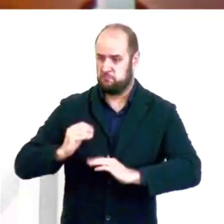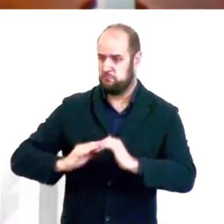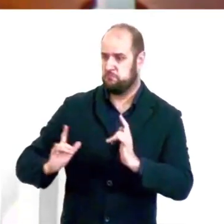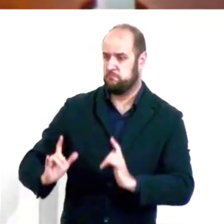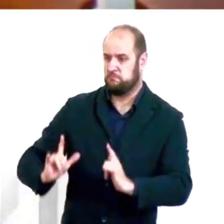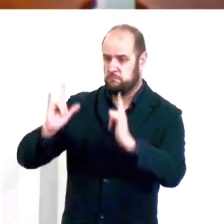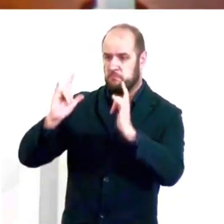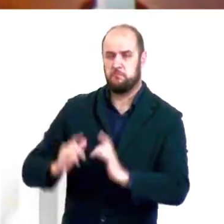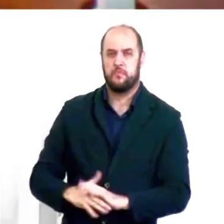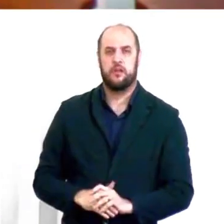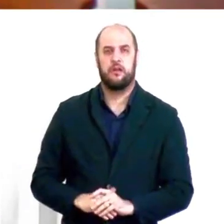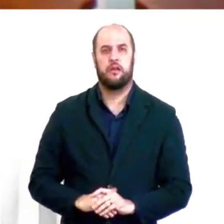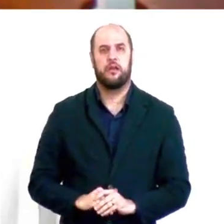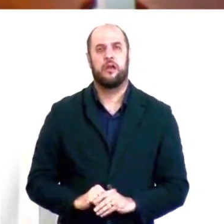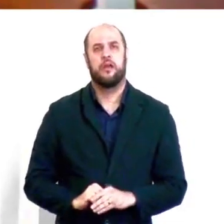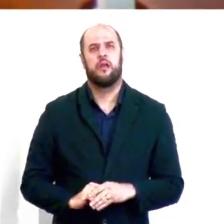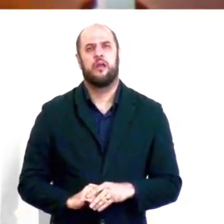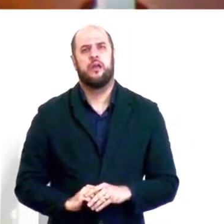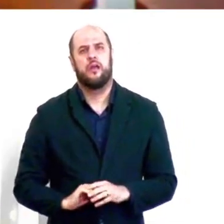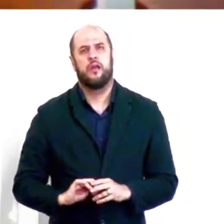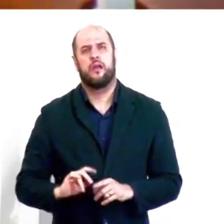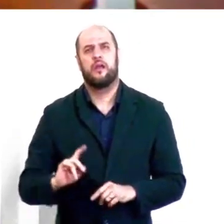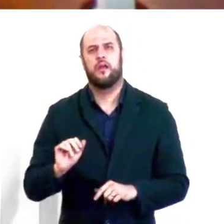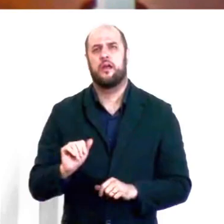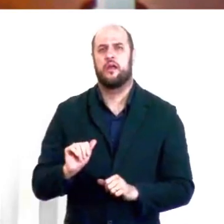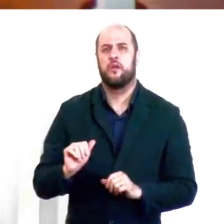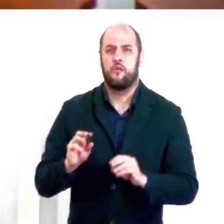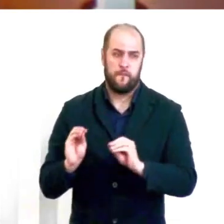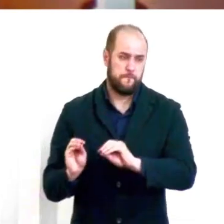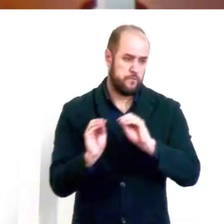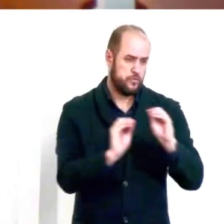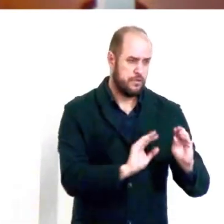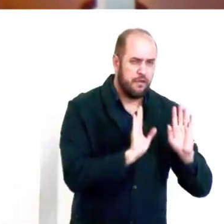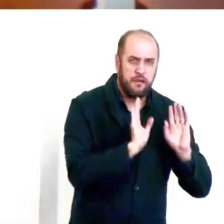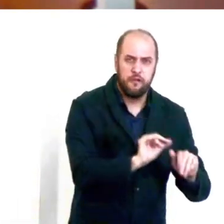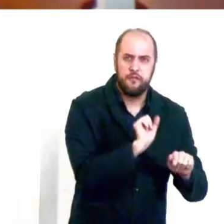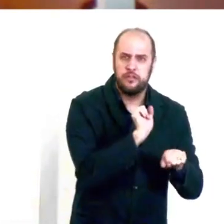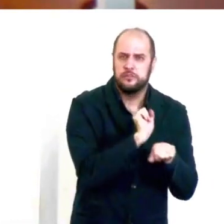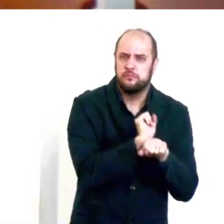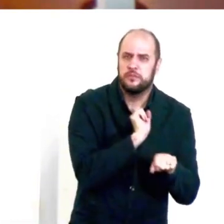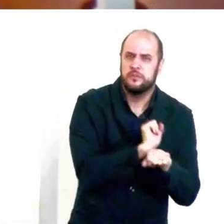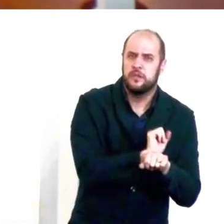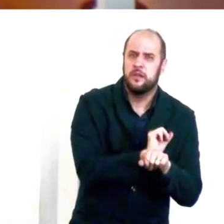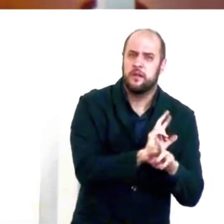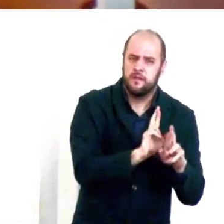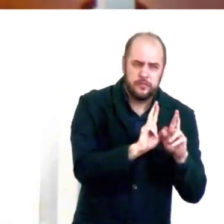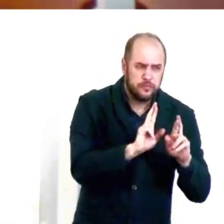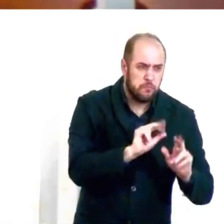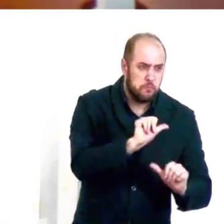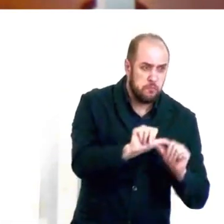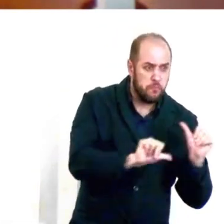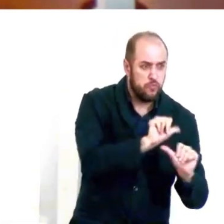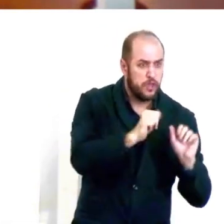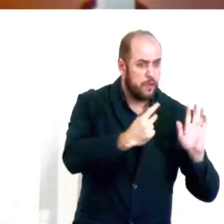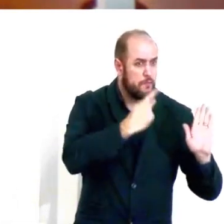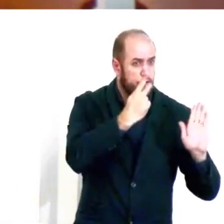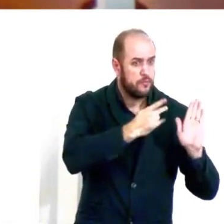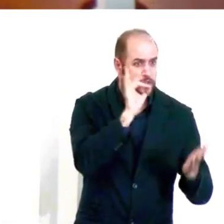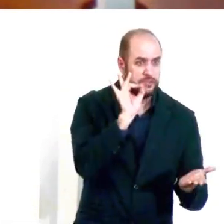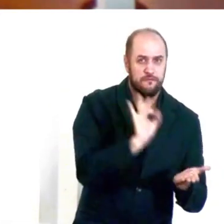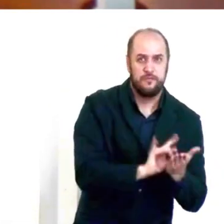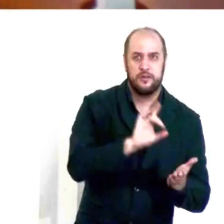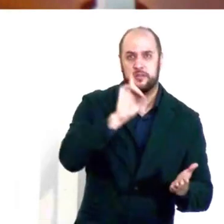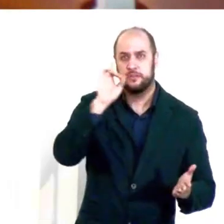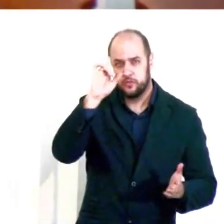para as grossas pinceladas de esperança na terra e na semente, como promessas reais e